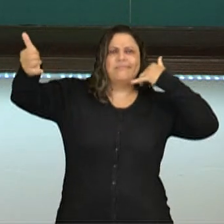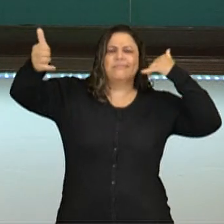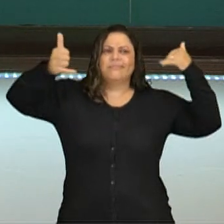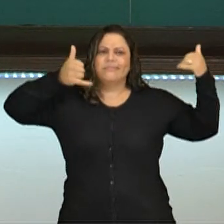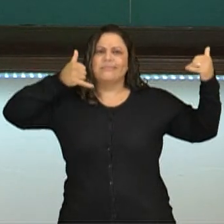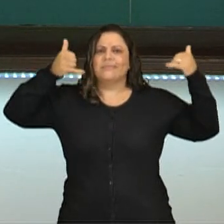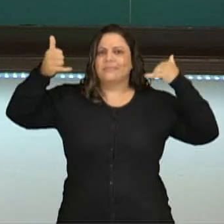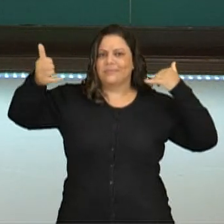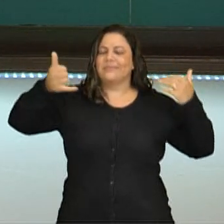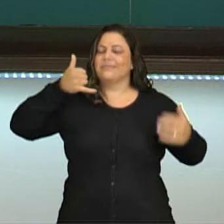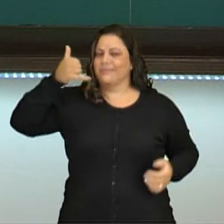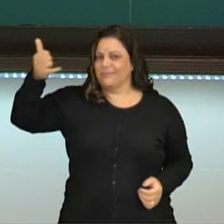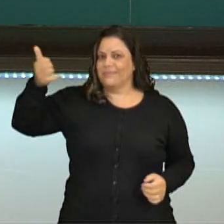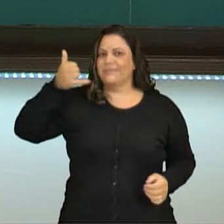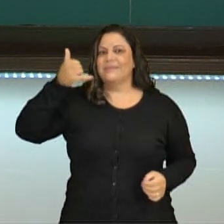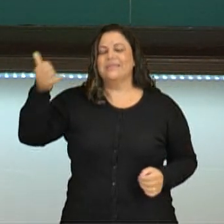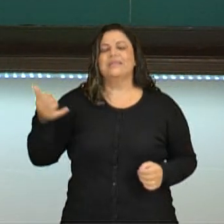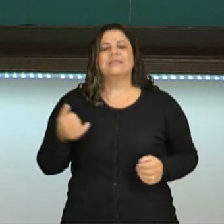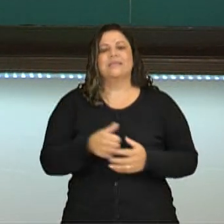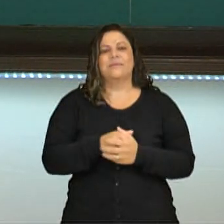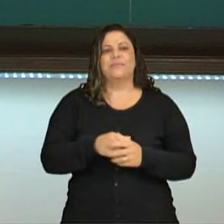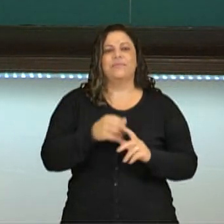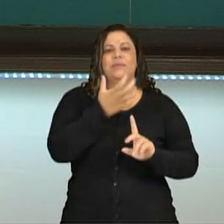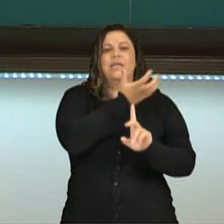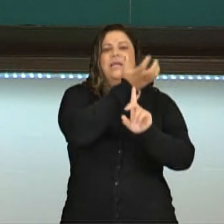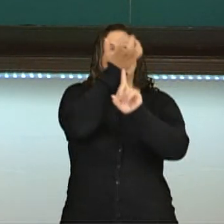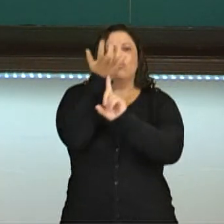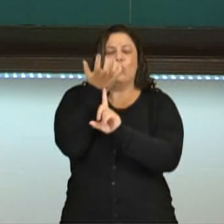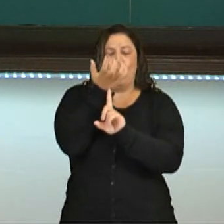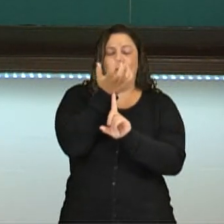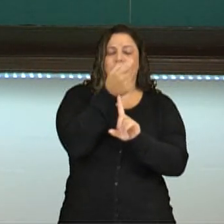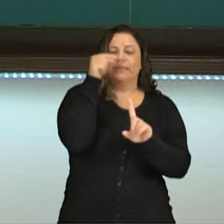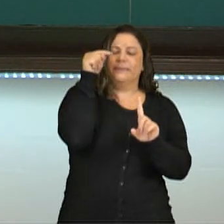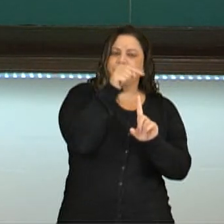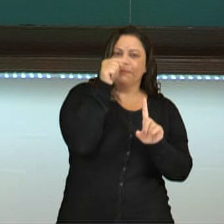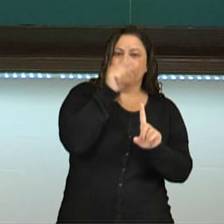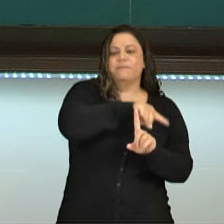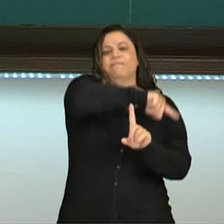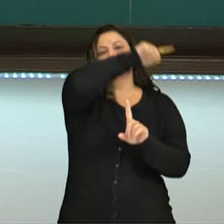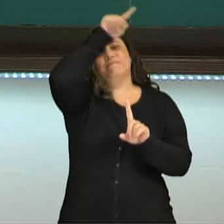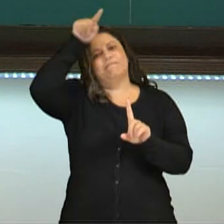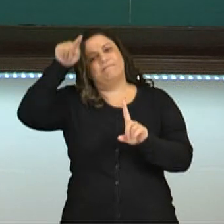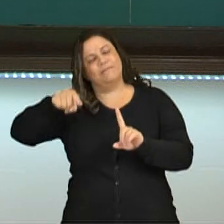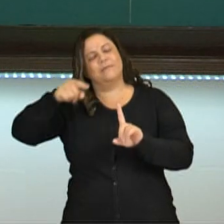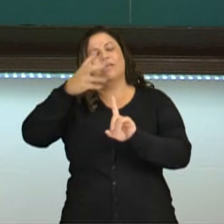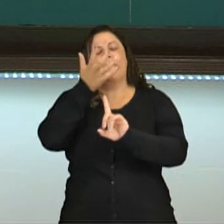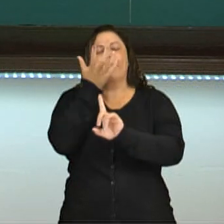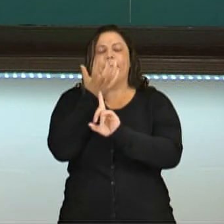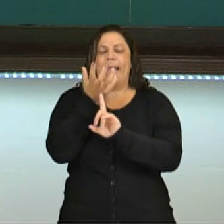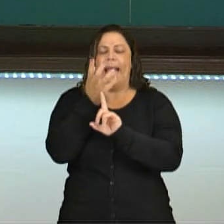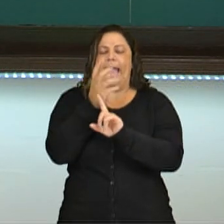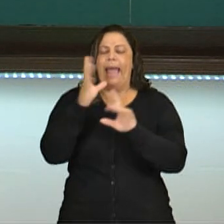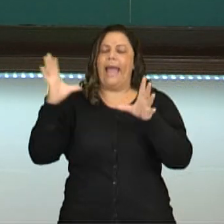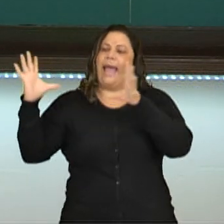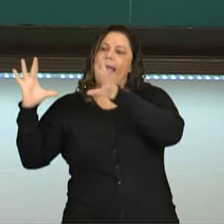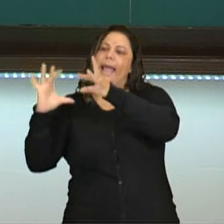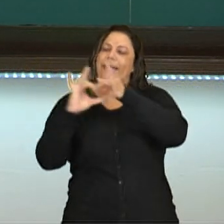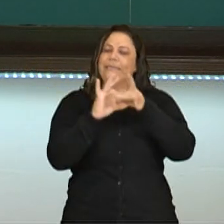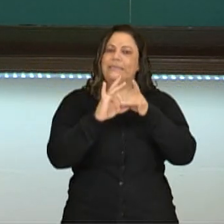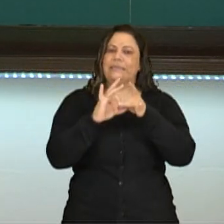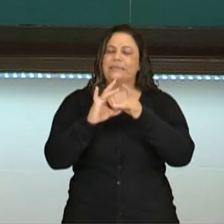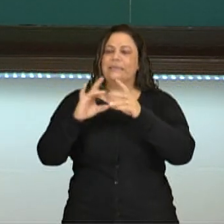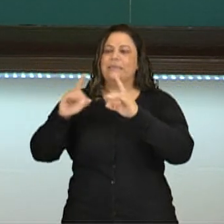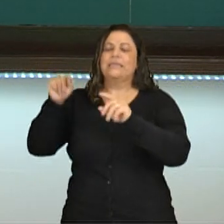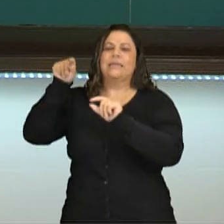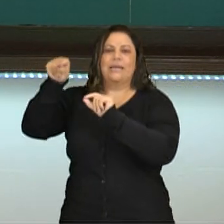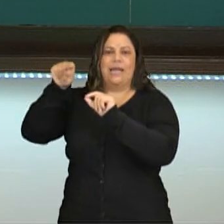com uma torre, essa torre estava conectada à central básica, tá? E essa central básica